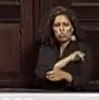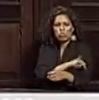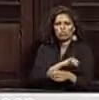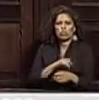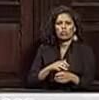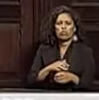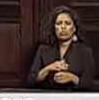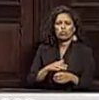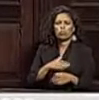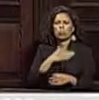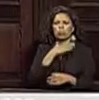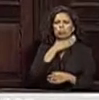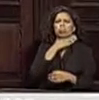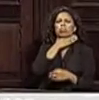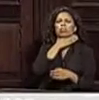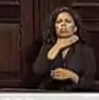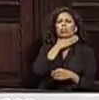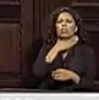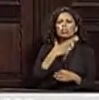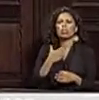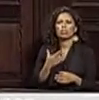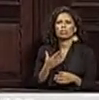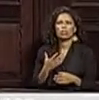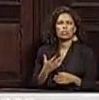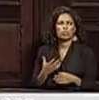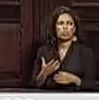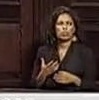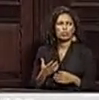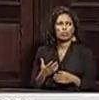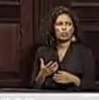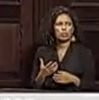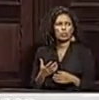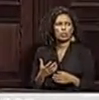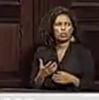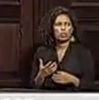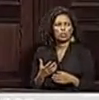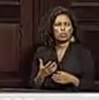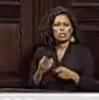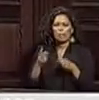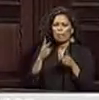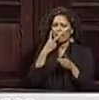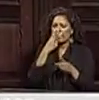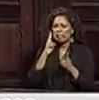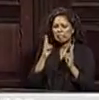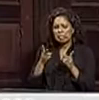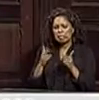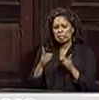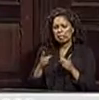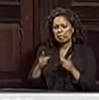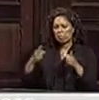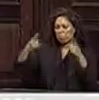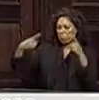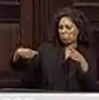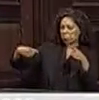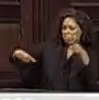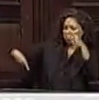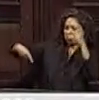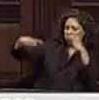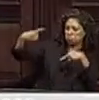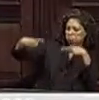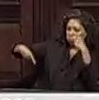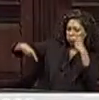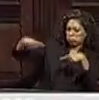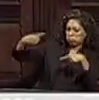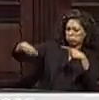e, por outro, dos boicotes, dos ataques que tem sofrido continuamente